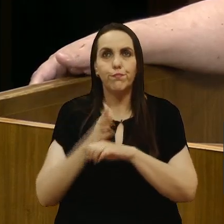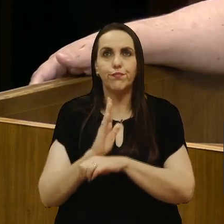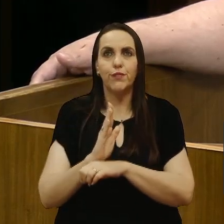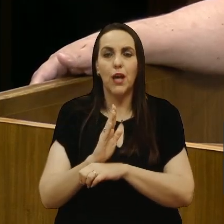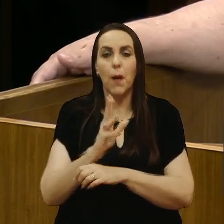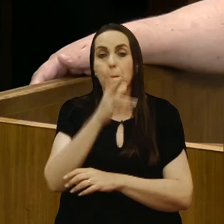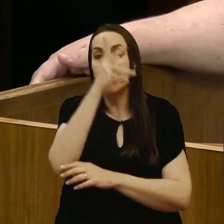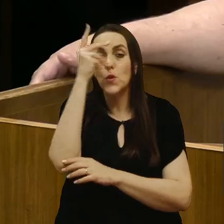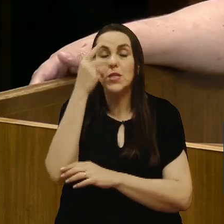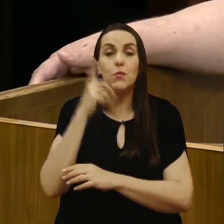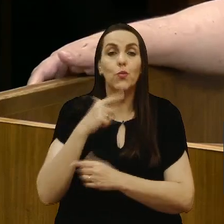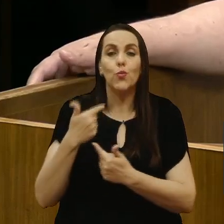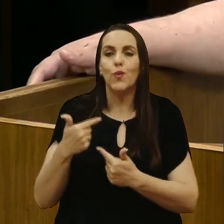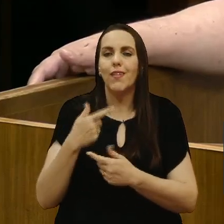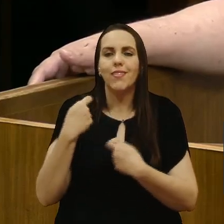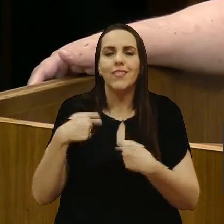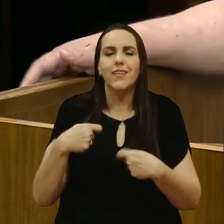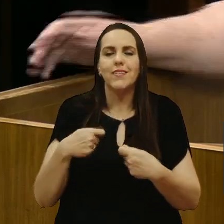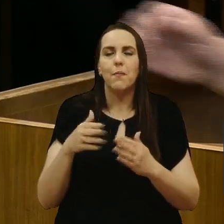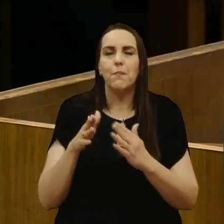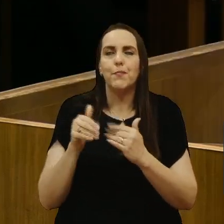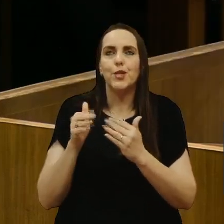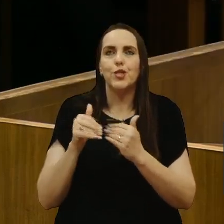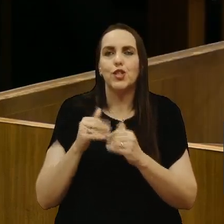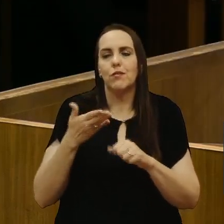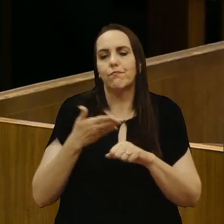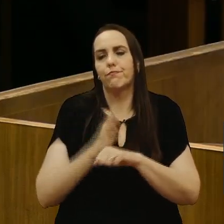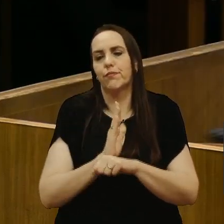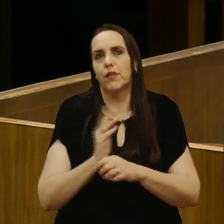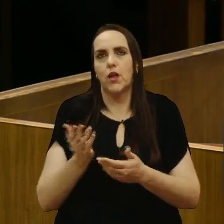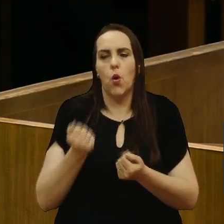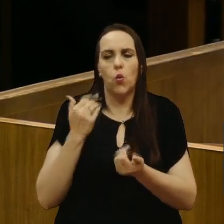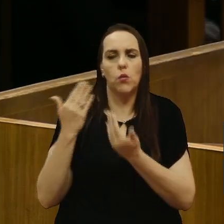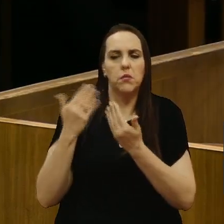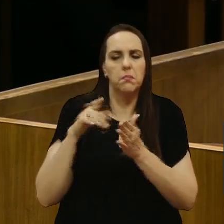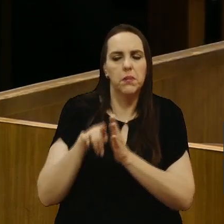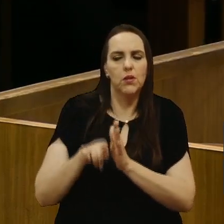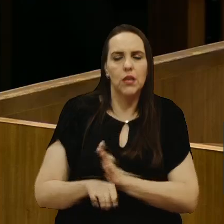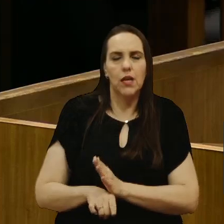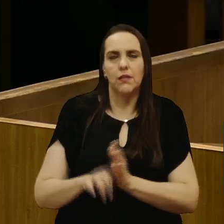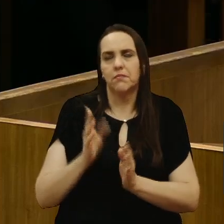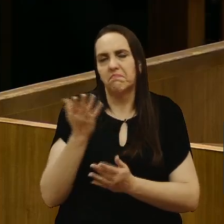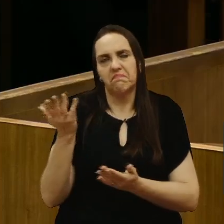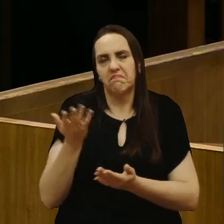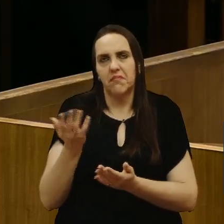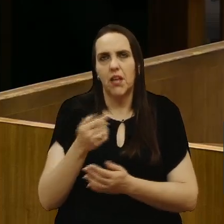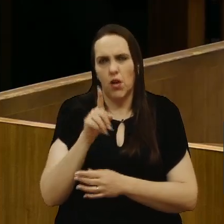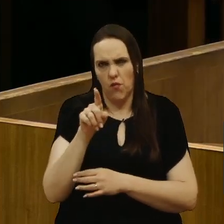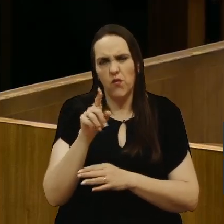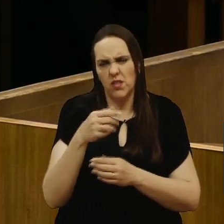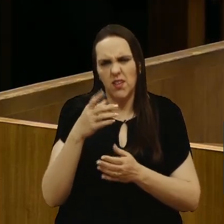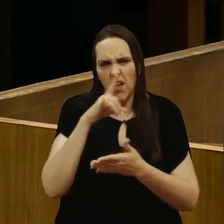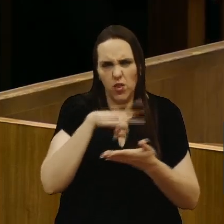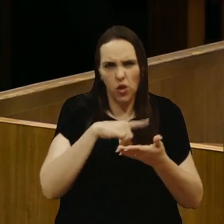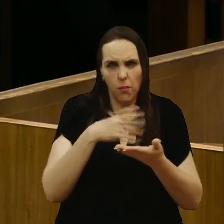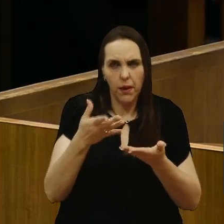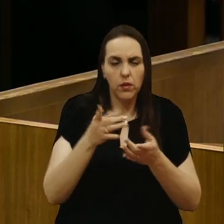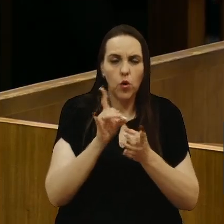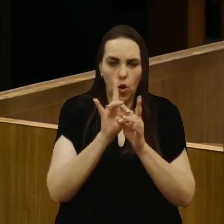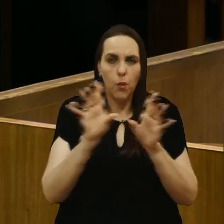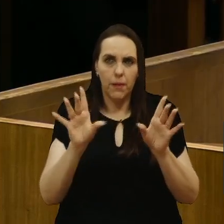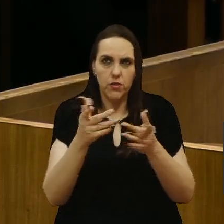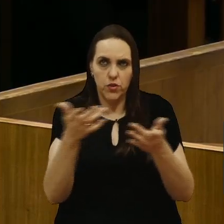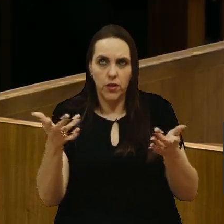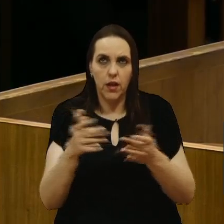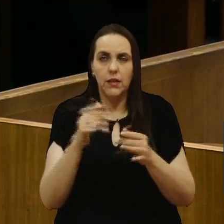tem a necessidade de pedir aval ou ter consultado a CIB. Mas, enfim, depois, se vocês quiserem, esse documento eu posso compartilhar com vocês, onde